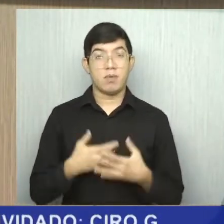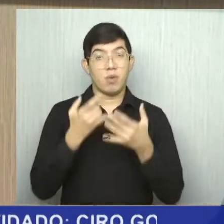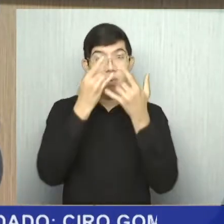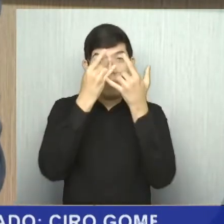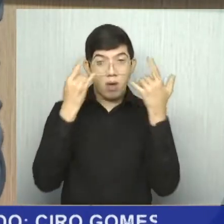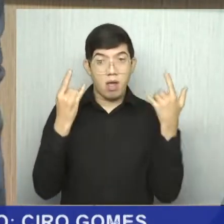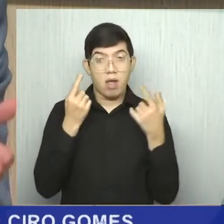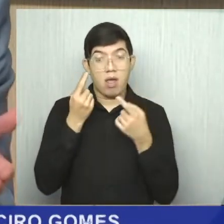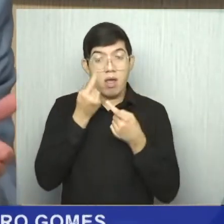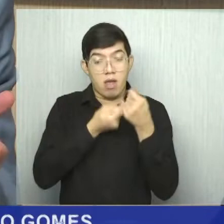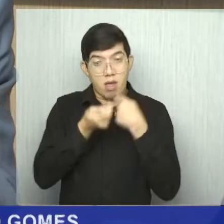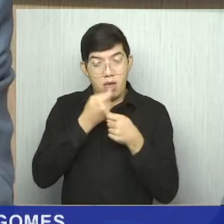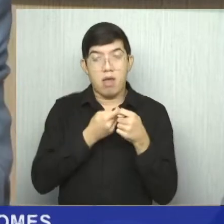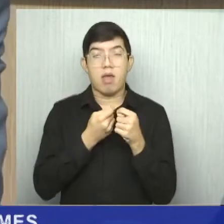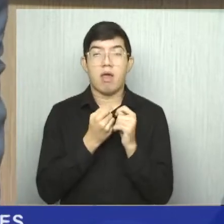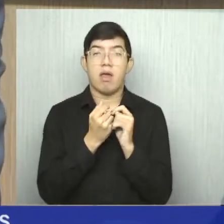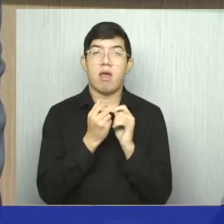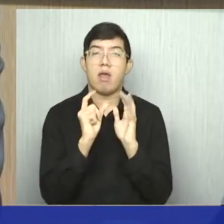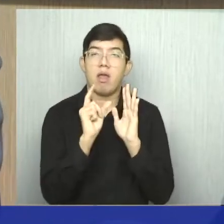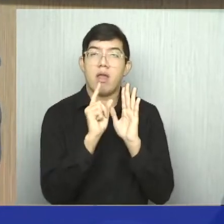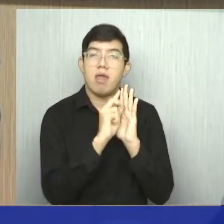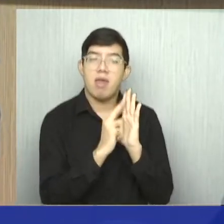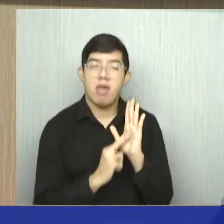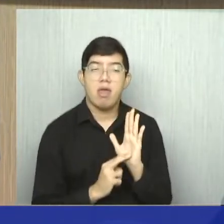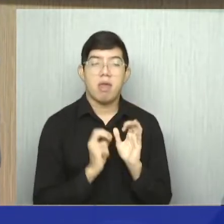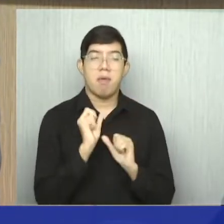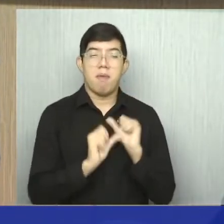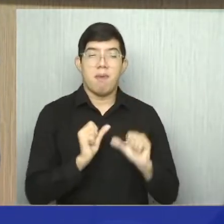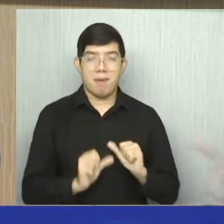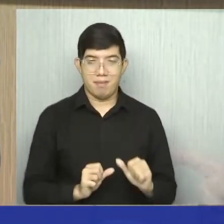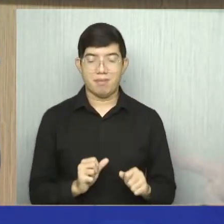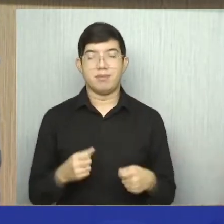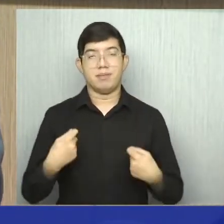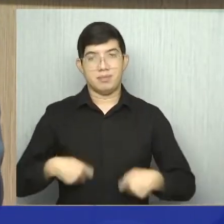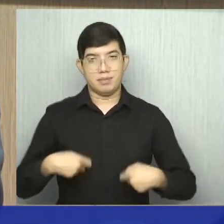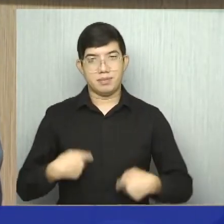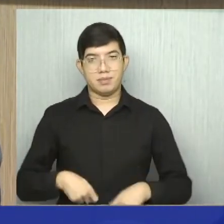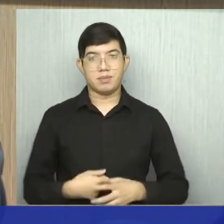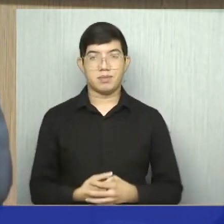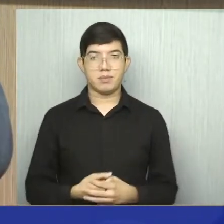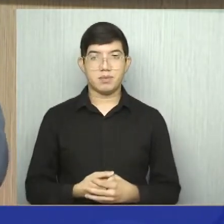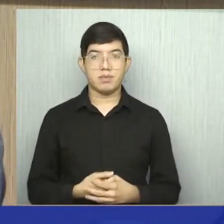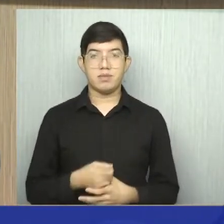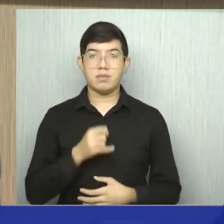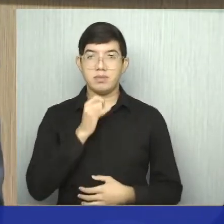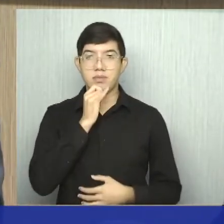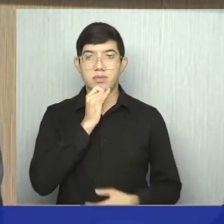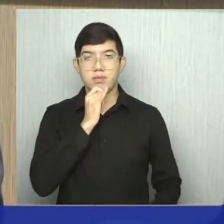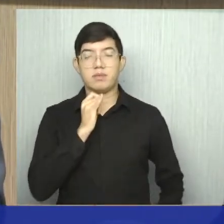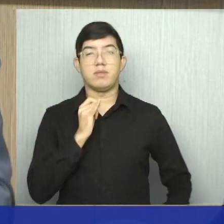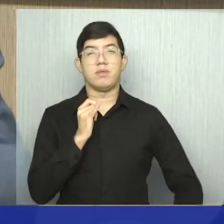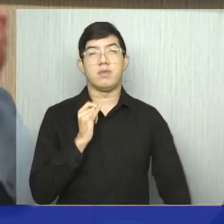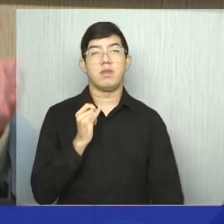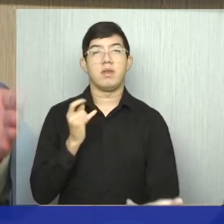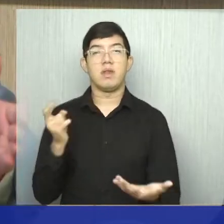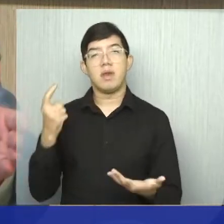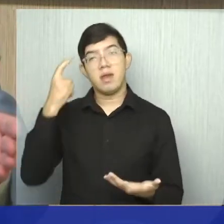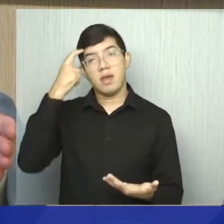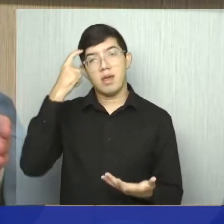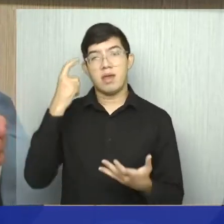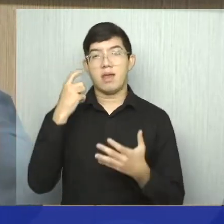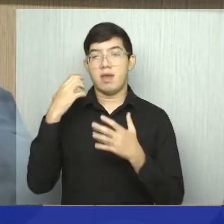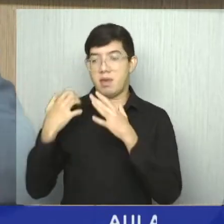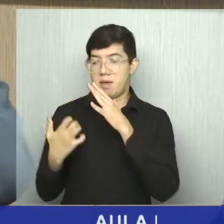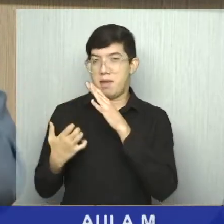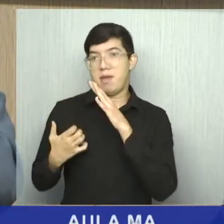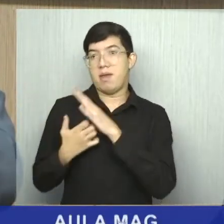Não é para ser asfixiado, porque também parece evidente na história da humanidade que a iniciativa privada é um elemento essencial ao progresso da